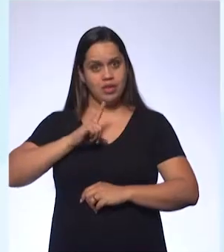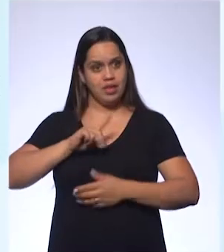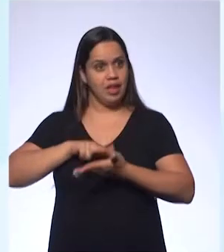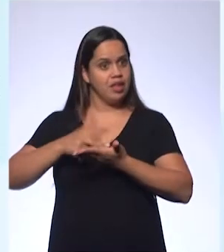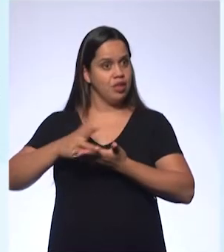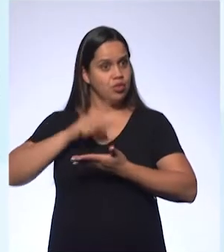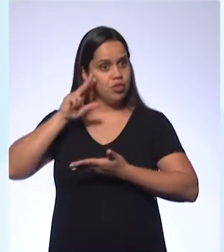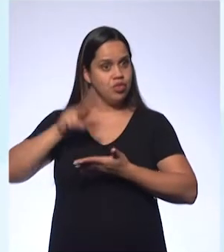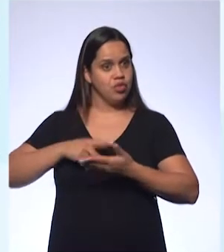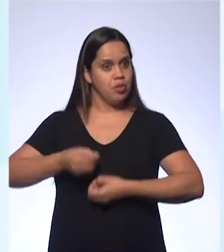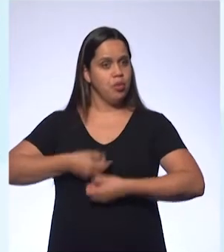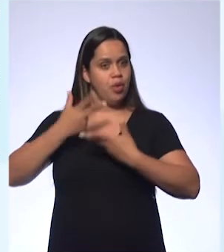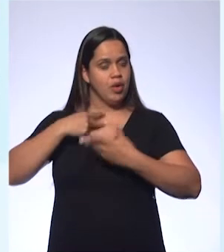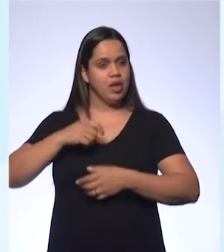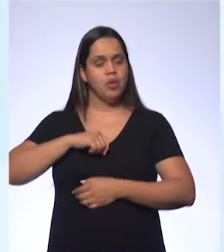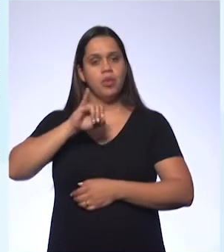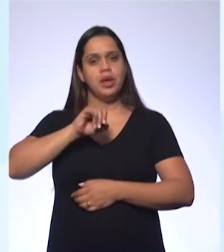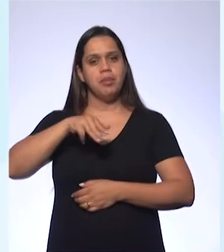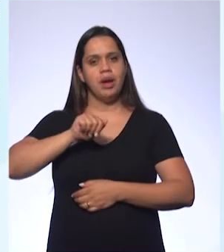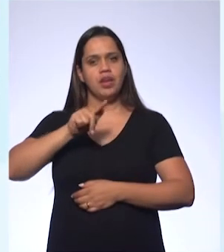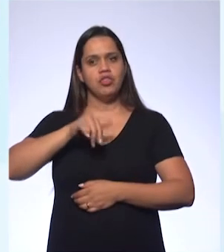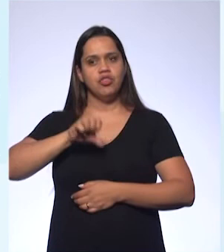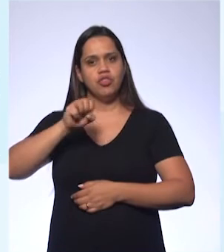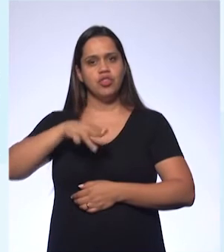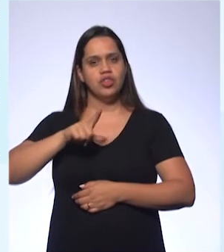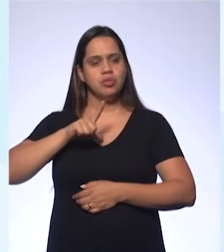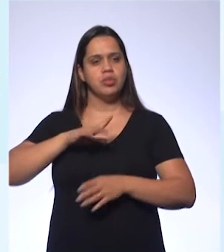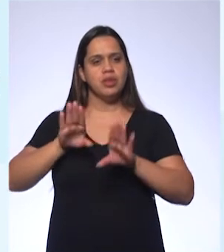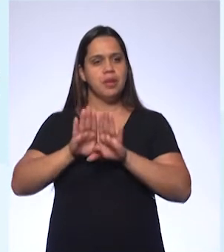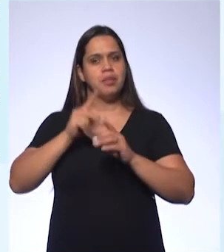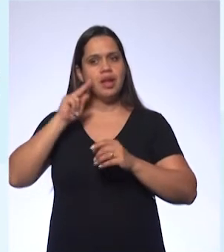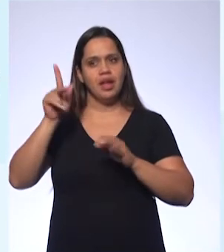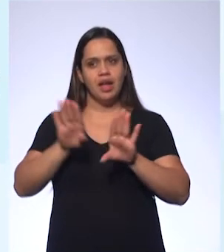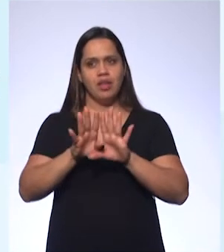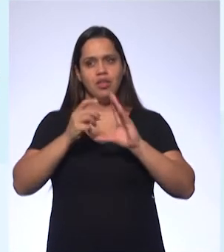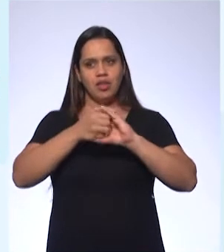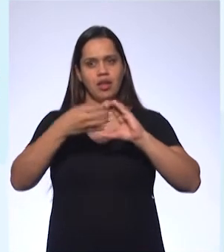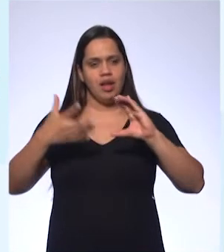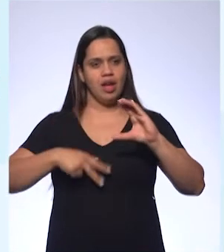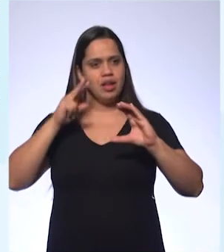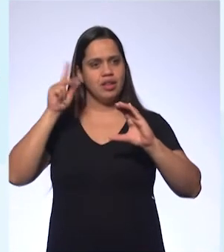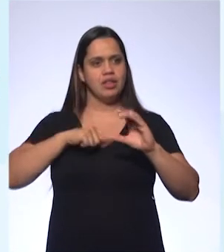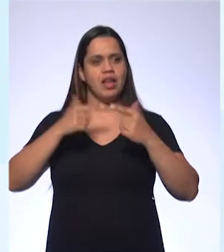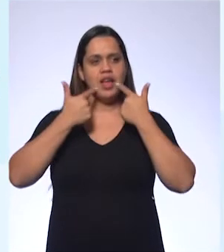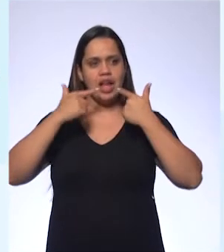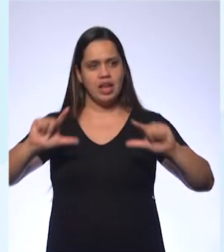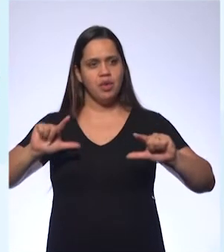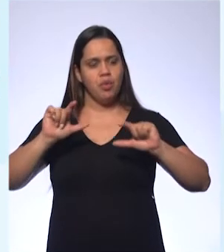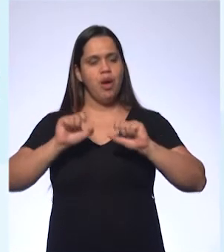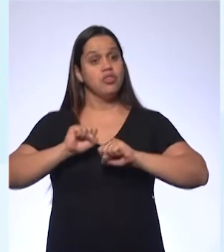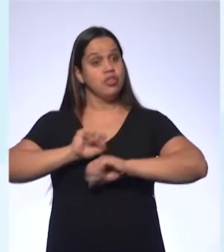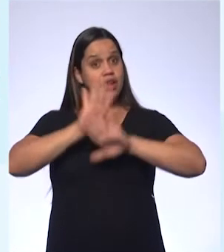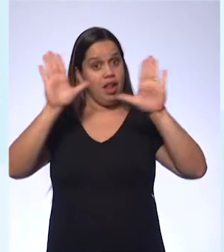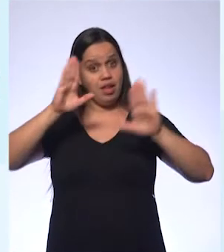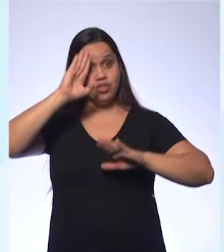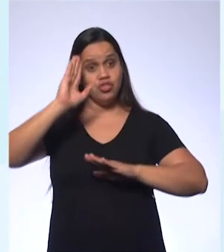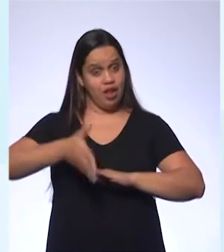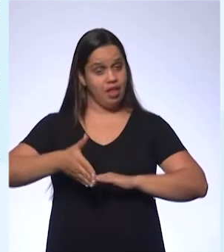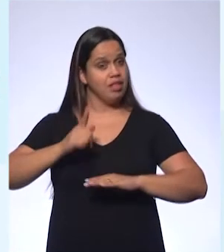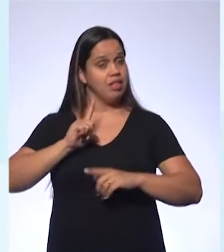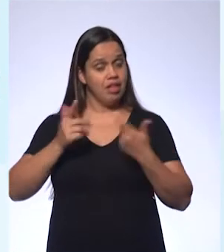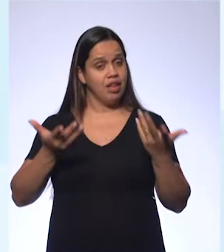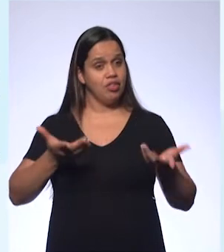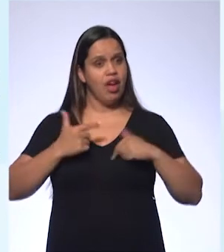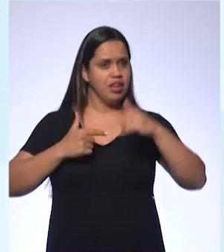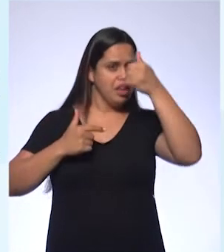seus poemas, o imagismo, vertente literária que possuía como característica a linguagem clara e direta, evitando